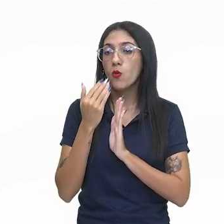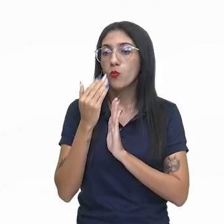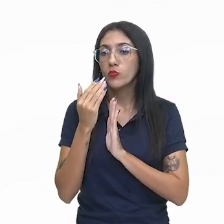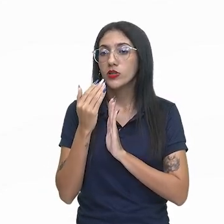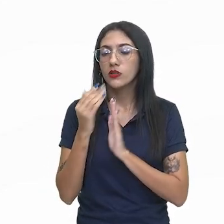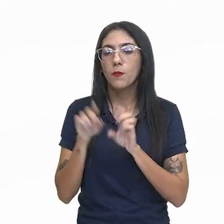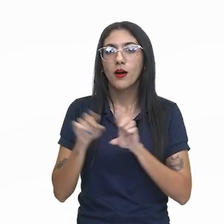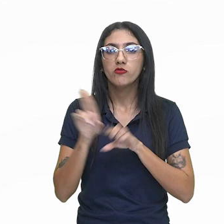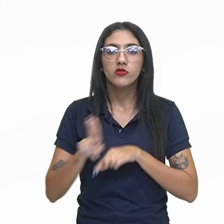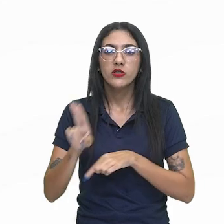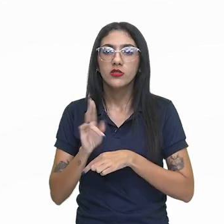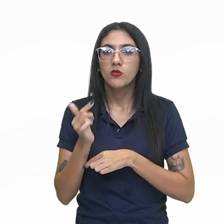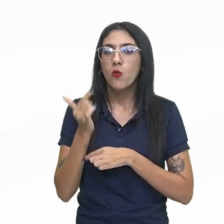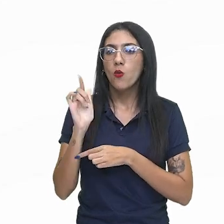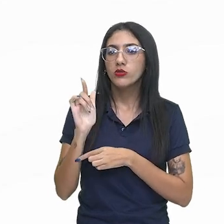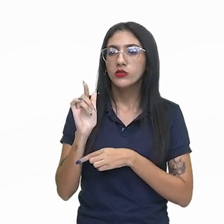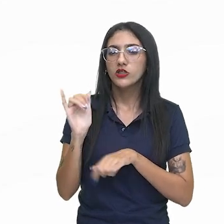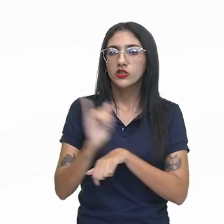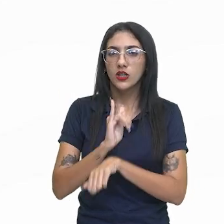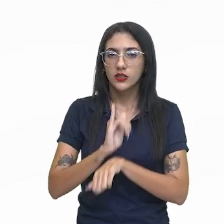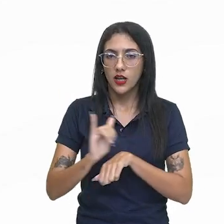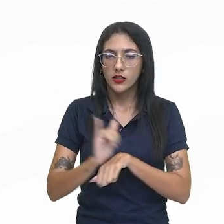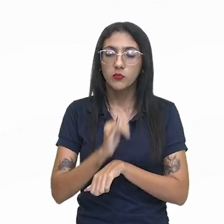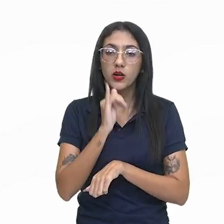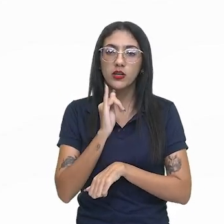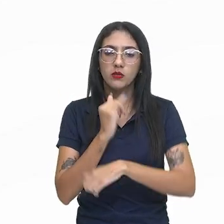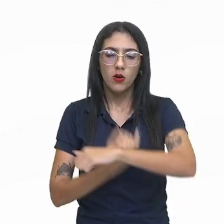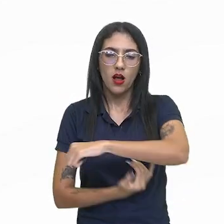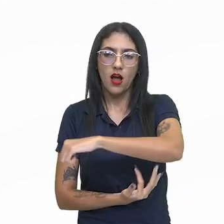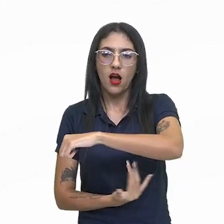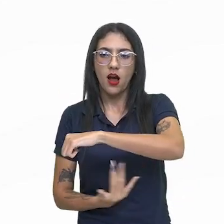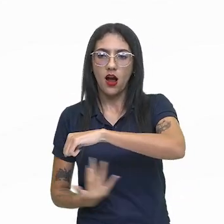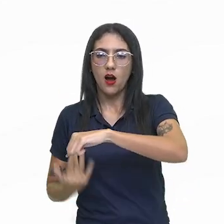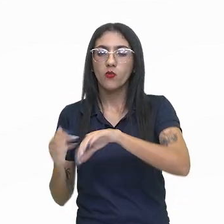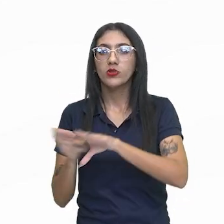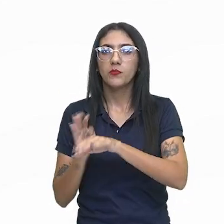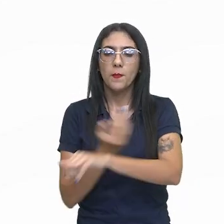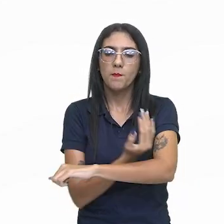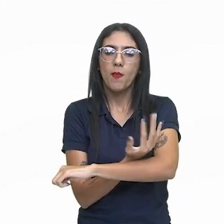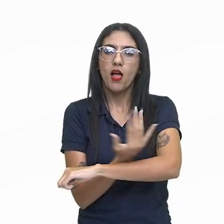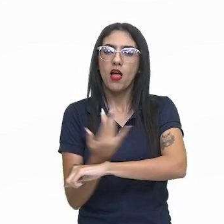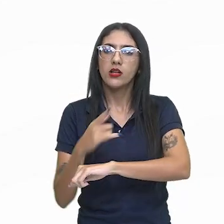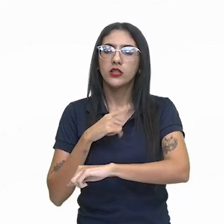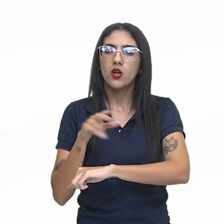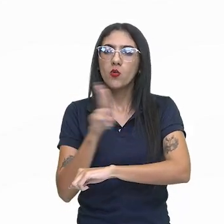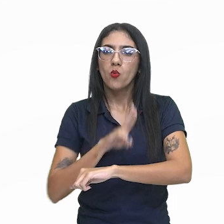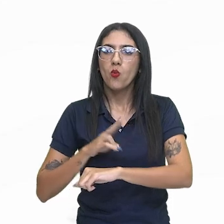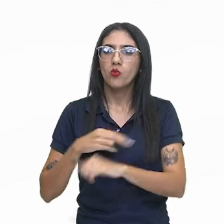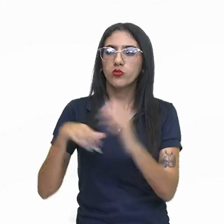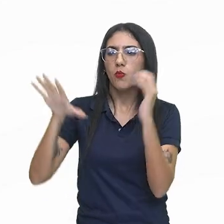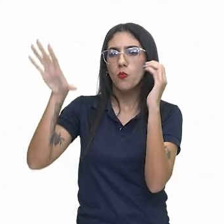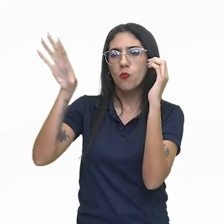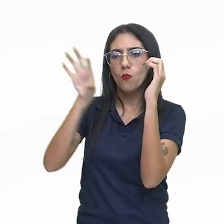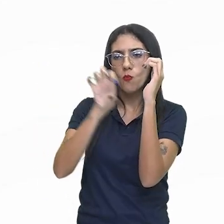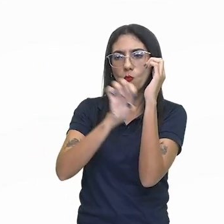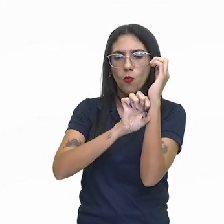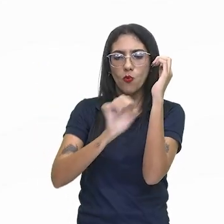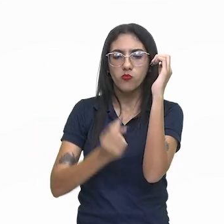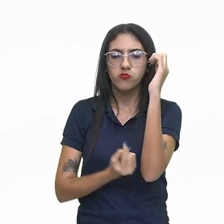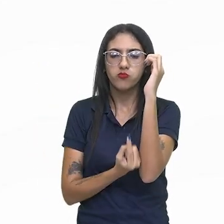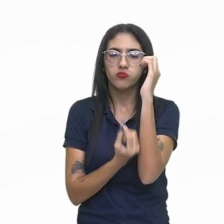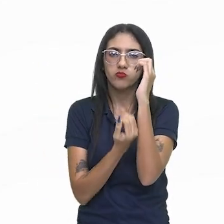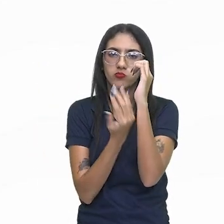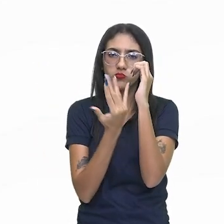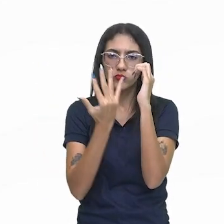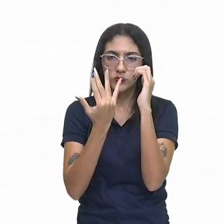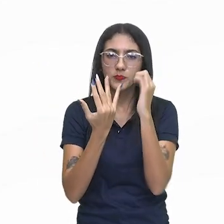outro processo, né? Algas e plantas, elas fazem fotossíntese, mas existem os seres quimiosintetizantes, né?